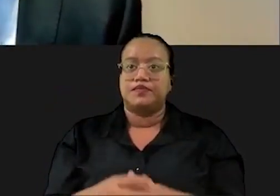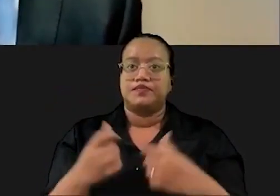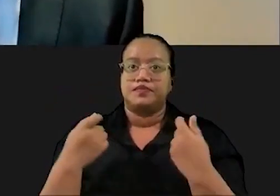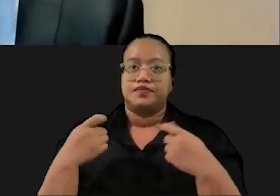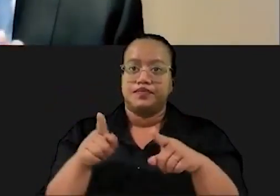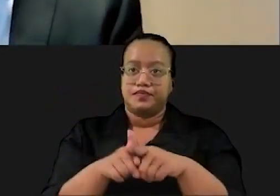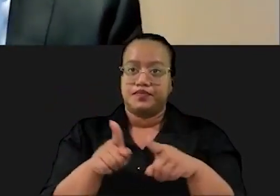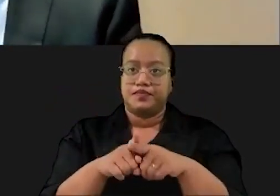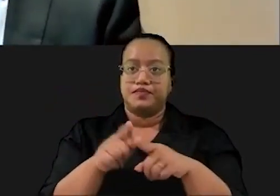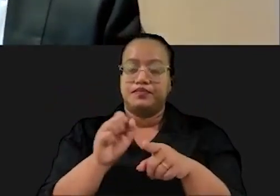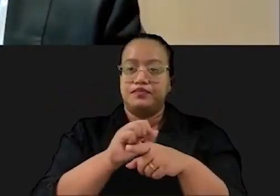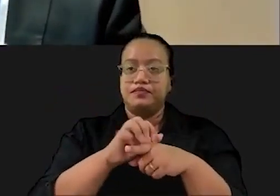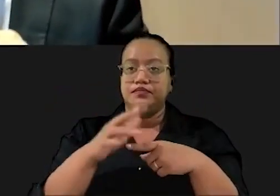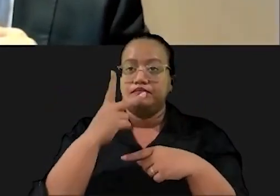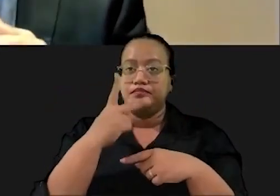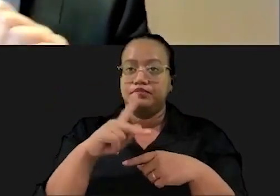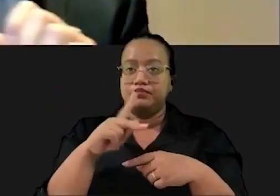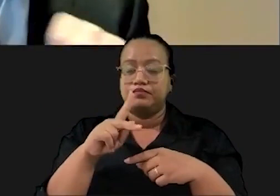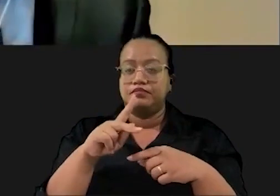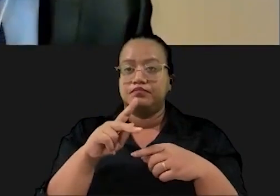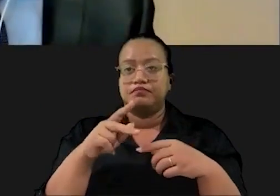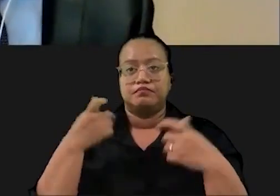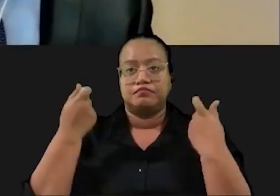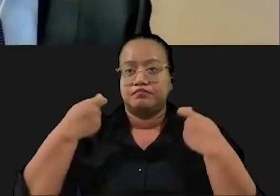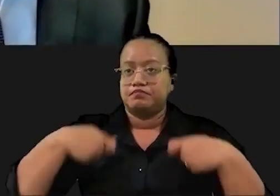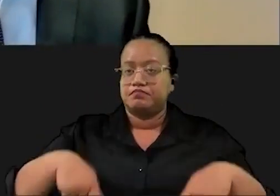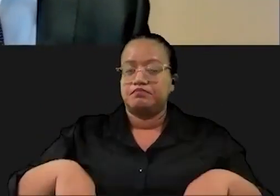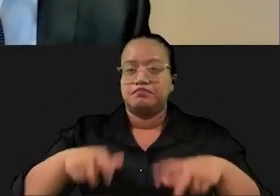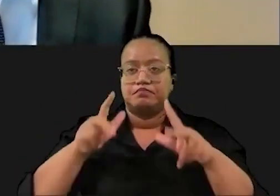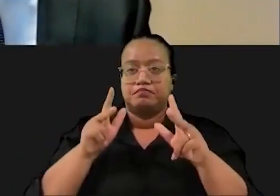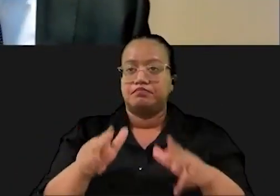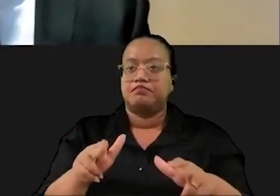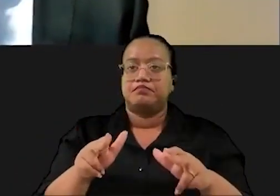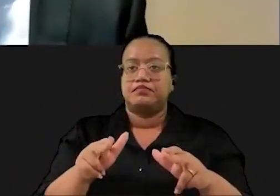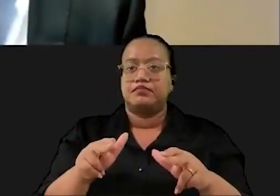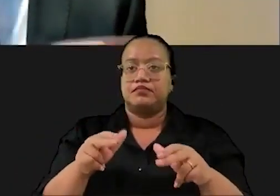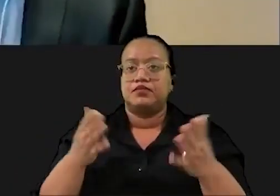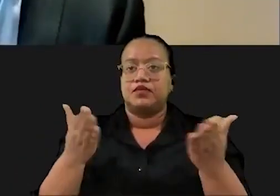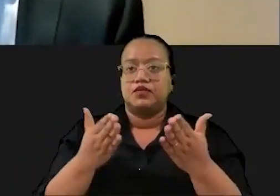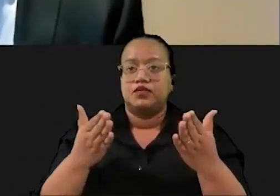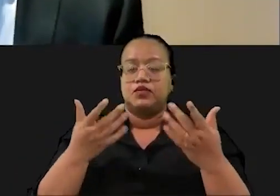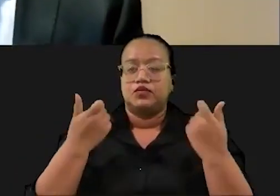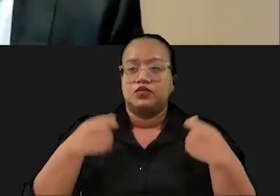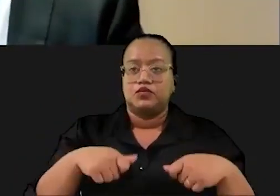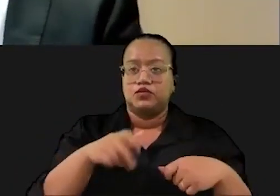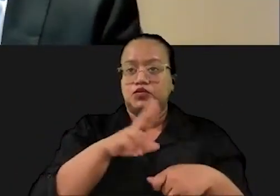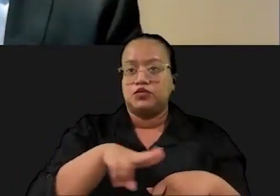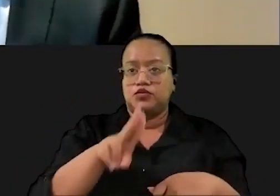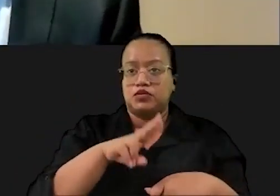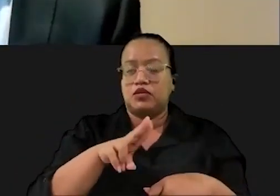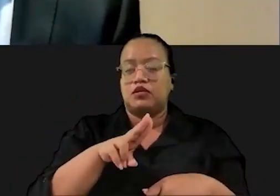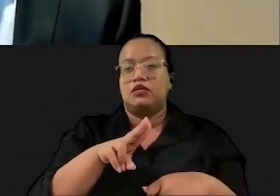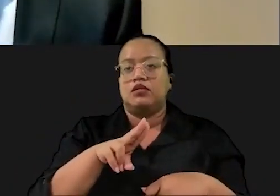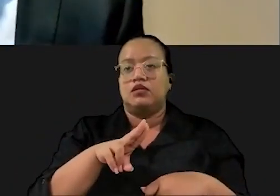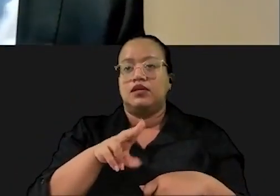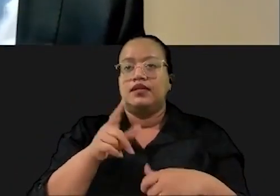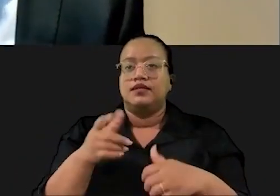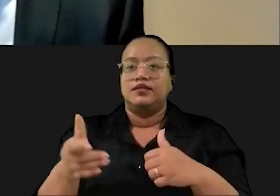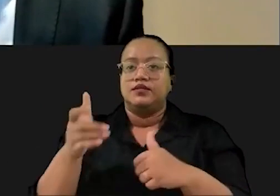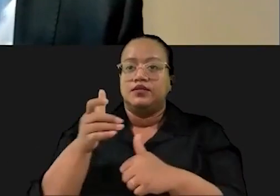posso usar uma tela hoje, eu substituo aquela tela no outro dia por uma outra completamente diferente, mais